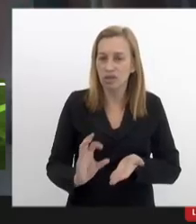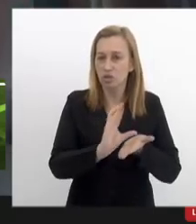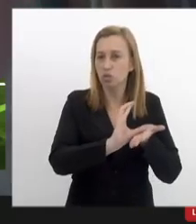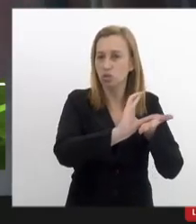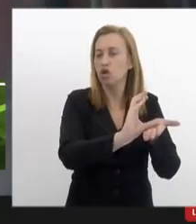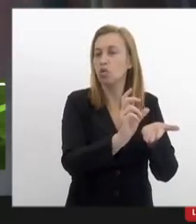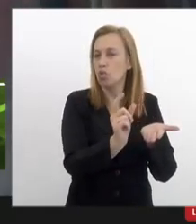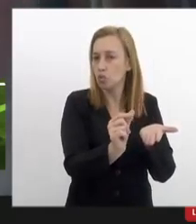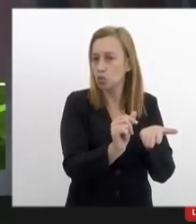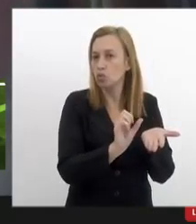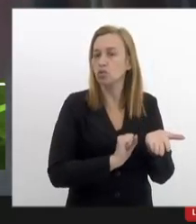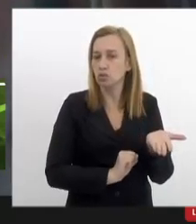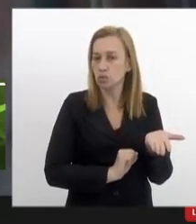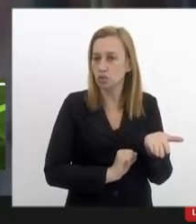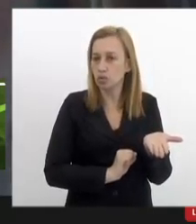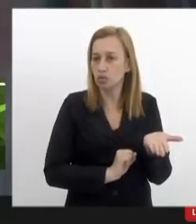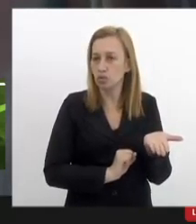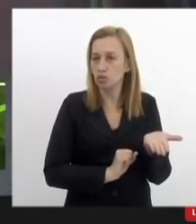devam ser